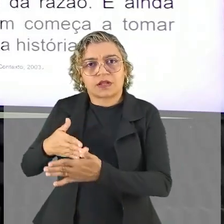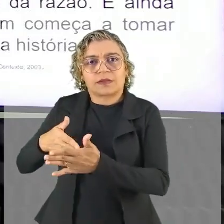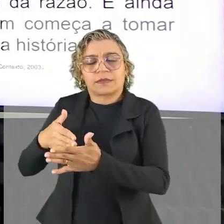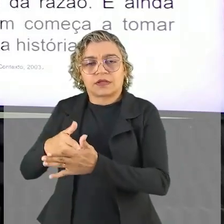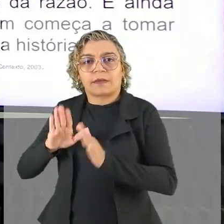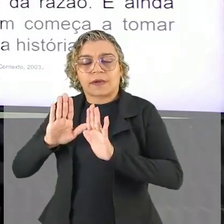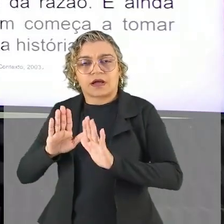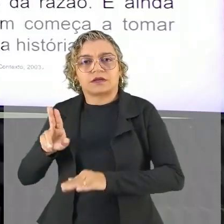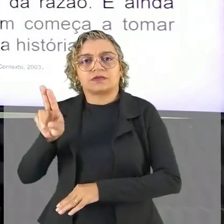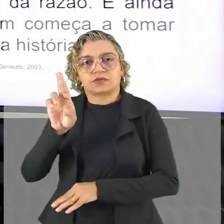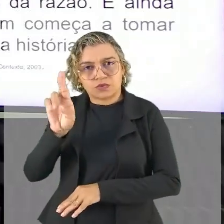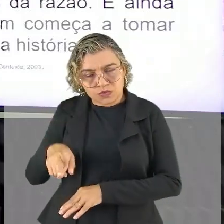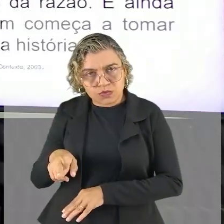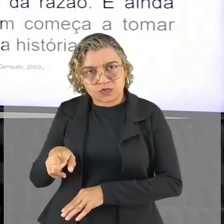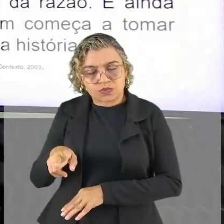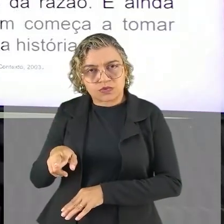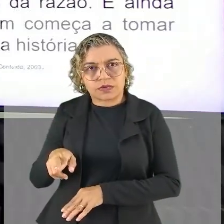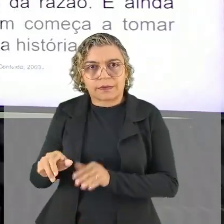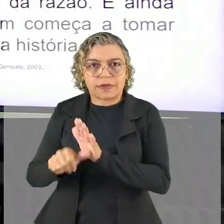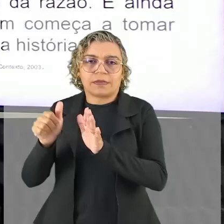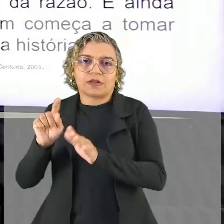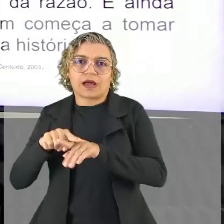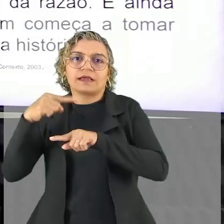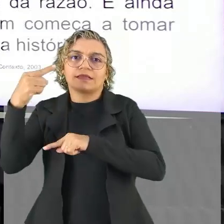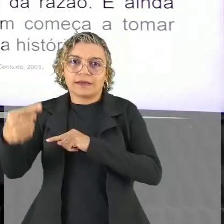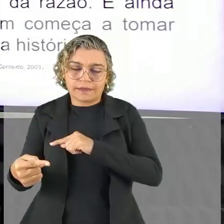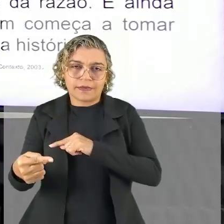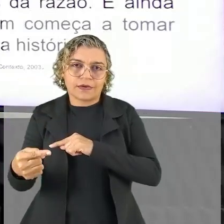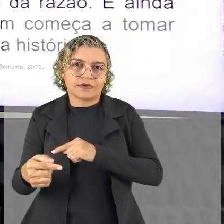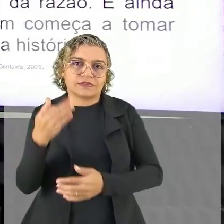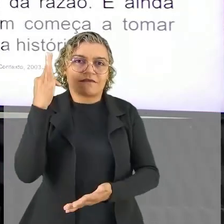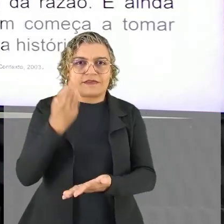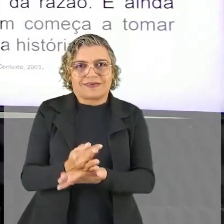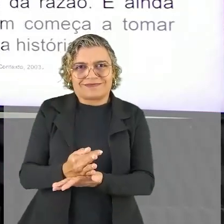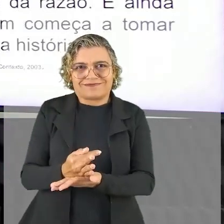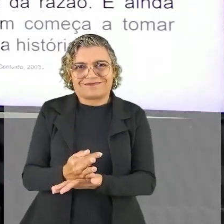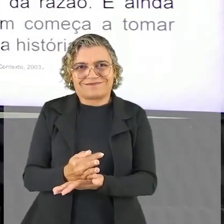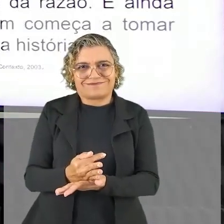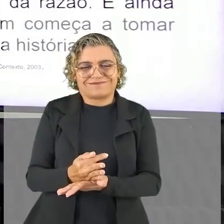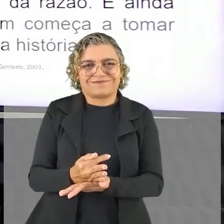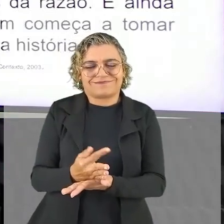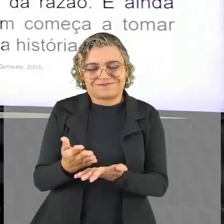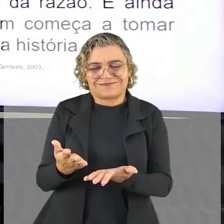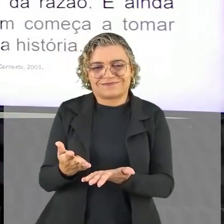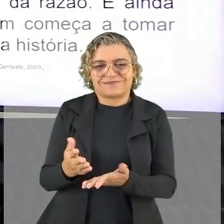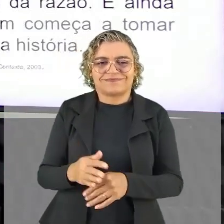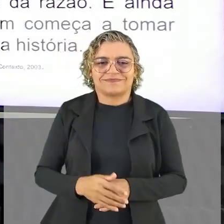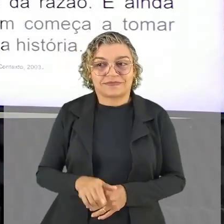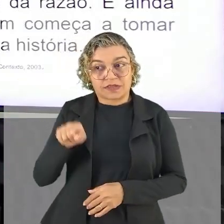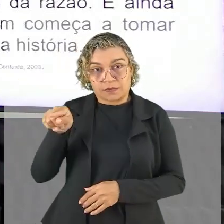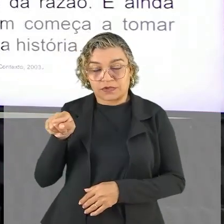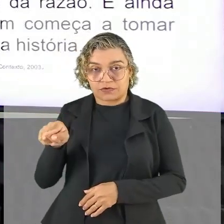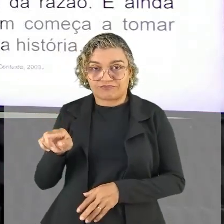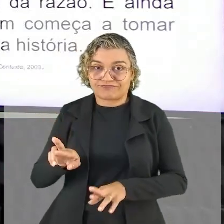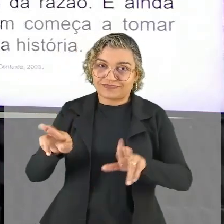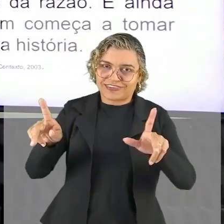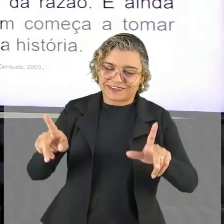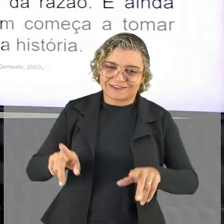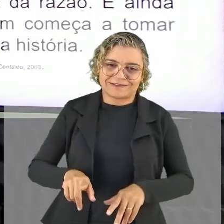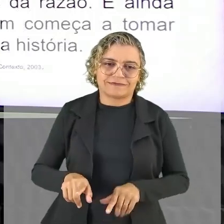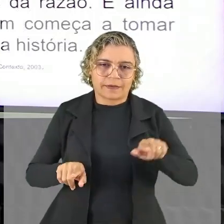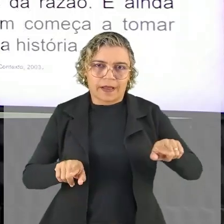gente usa a razão para depois aplicar a fé e aí sim a gente chega ao conhecimento verdadeiro, né? Então, continuando aqui o